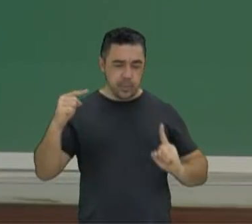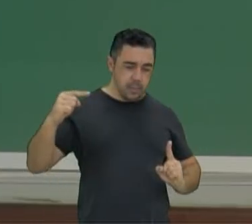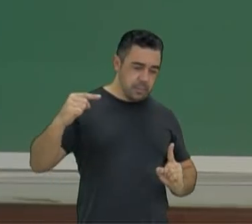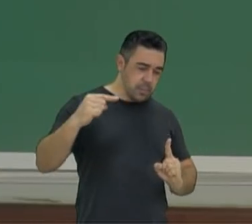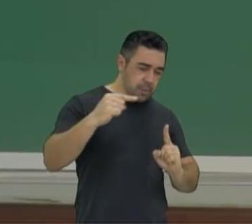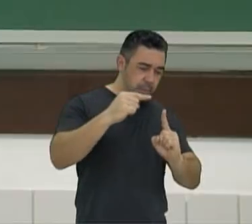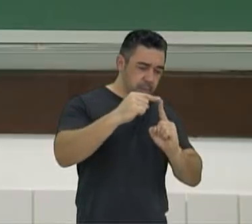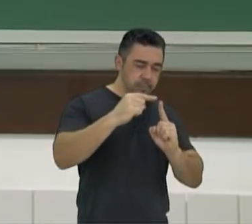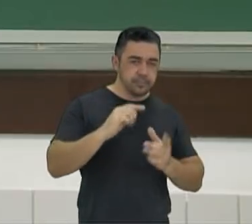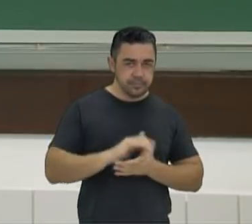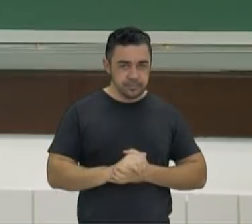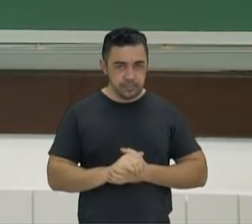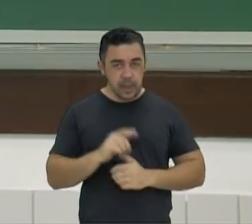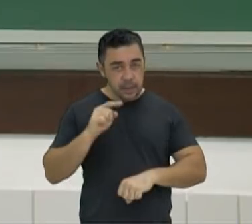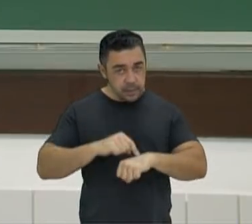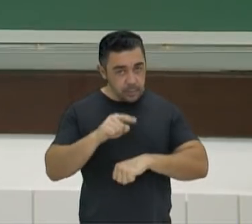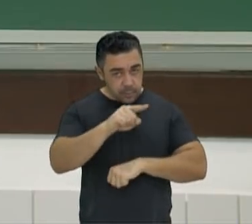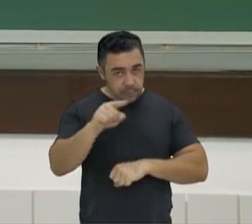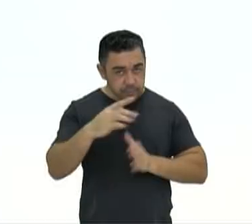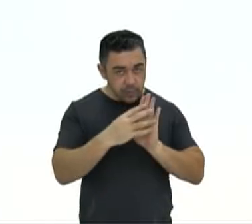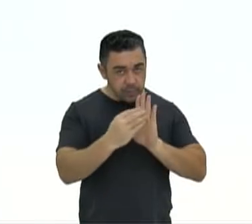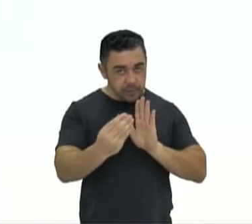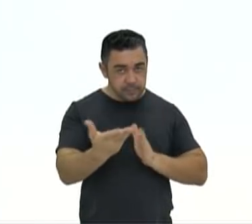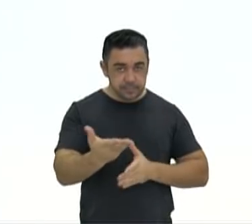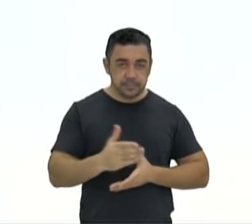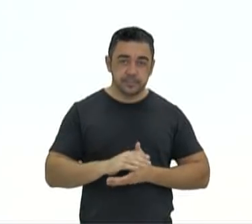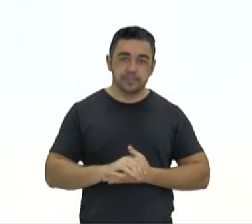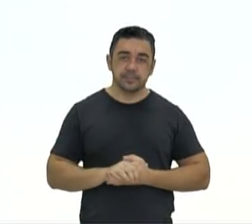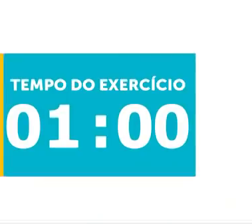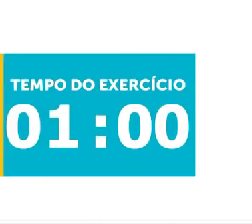mais arestas. Tempo para copiar o que é vértice.